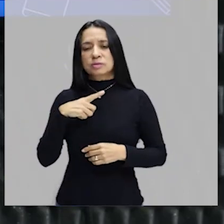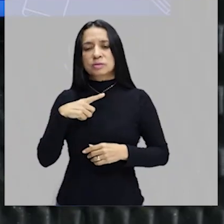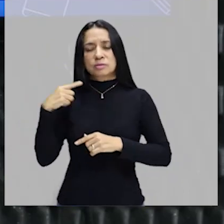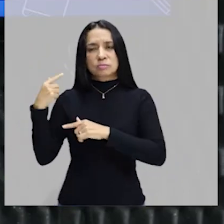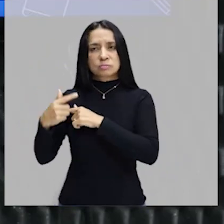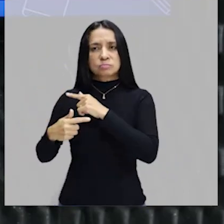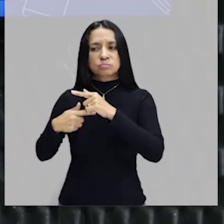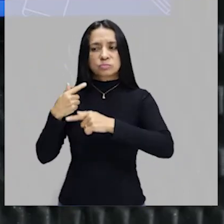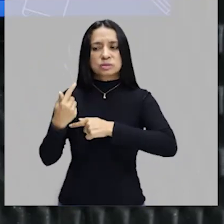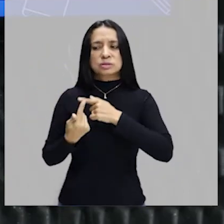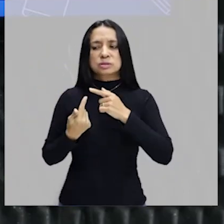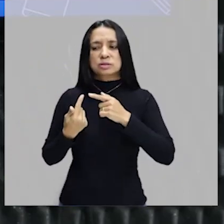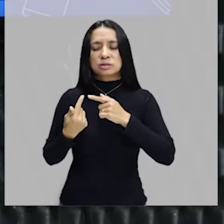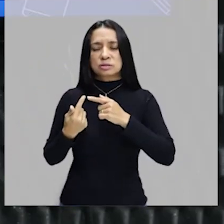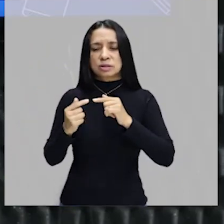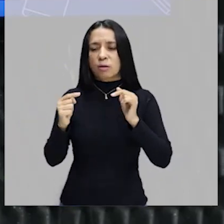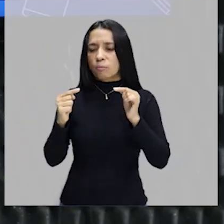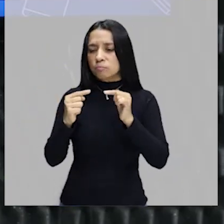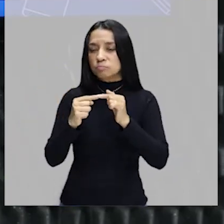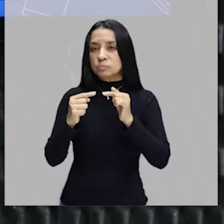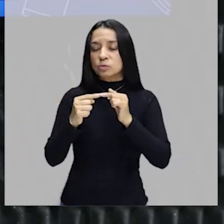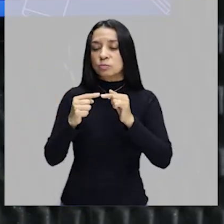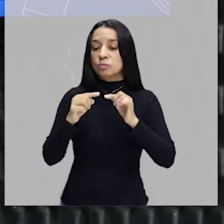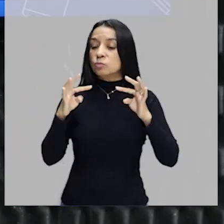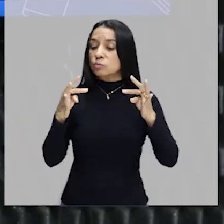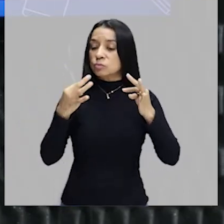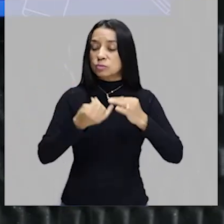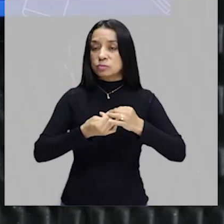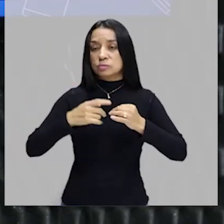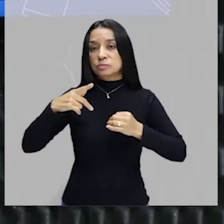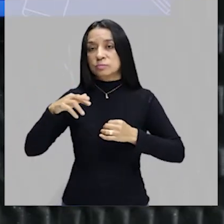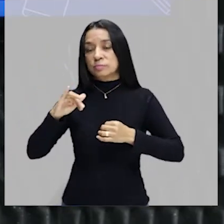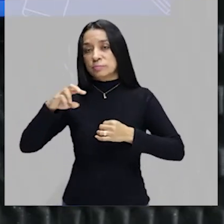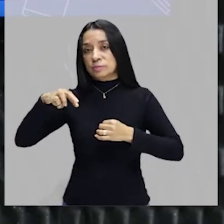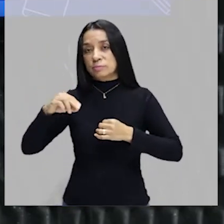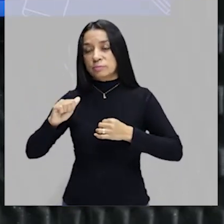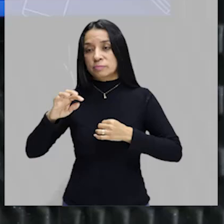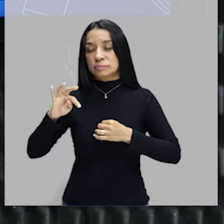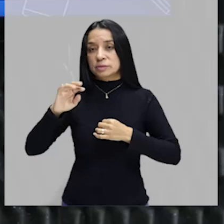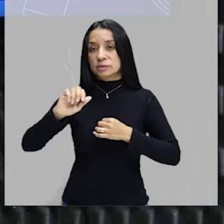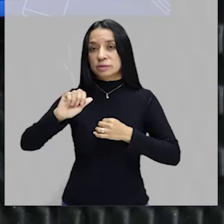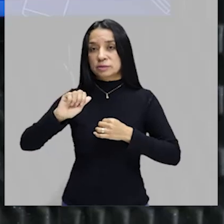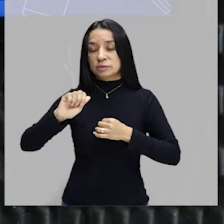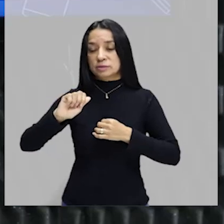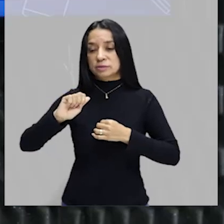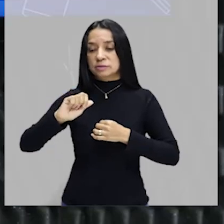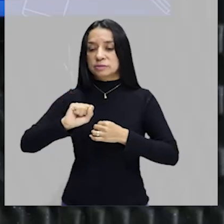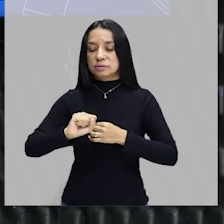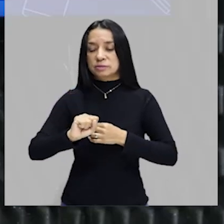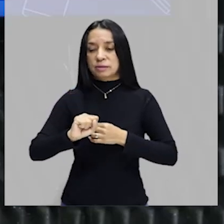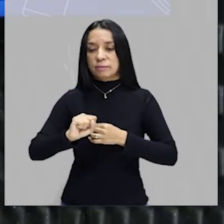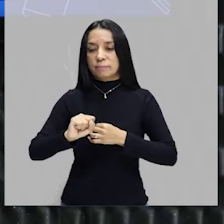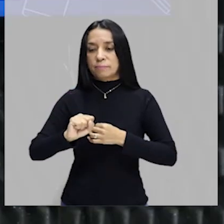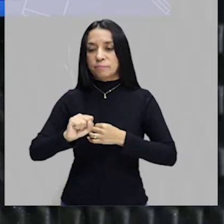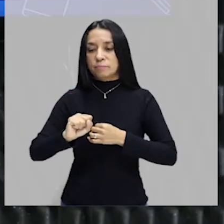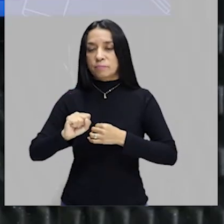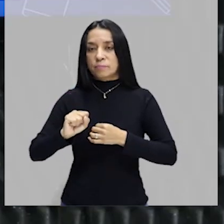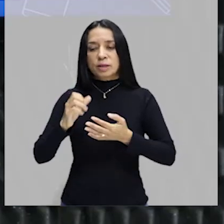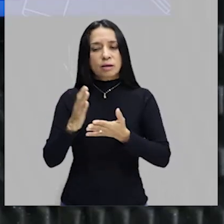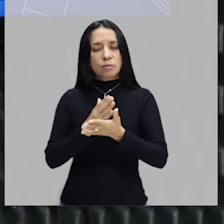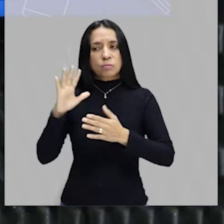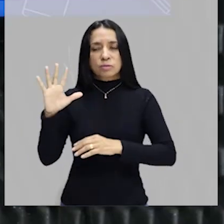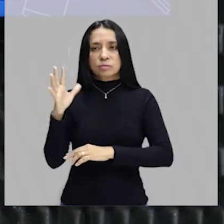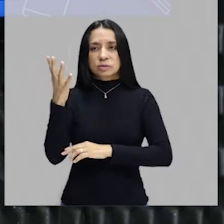ancestral comum de todos os primatas, ele vivia na África, segundo esses teóricos, e em alguma situação teve uma